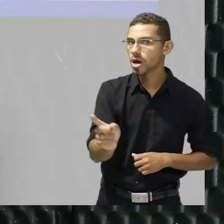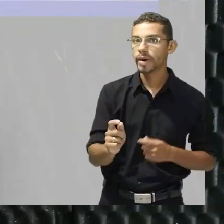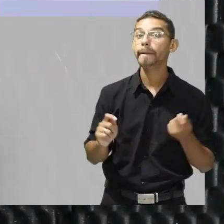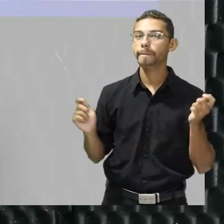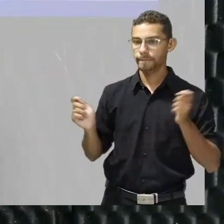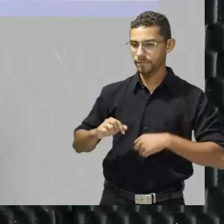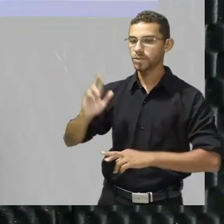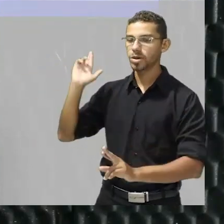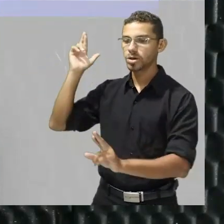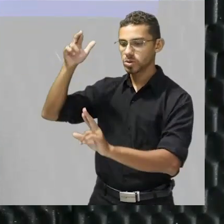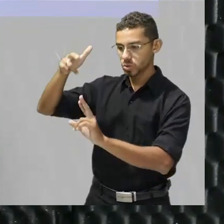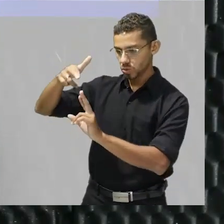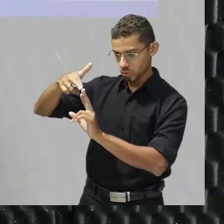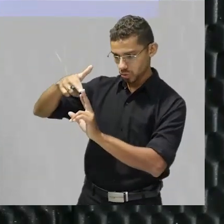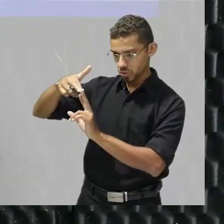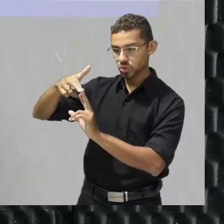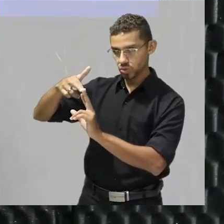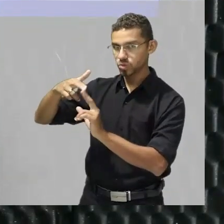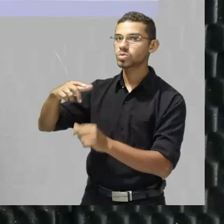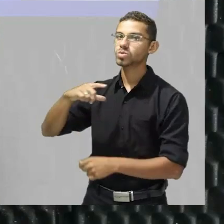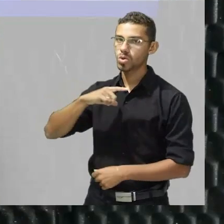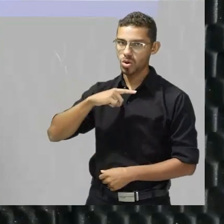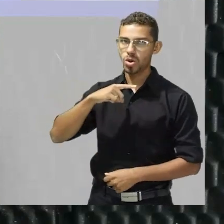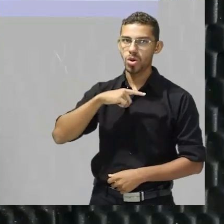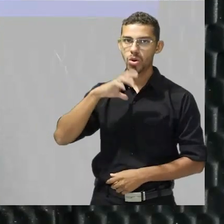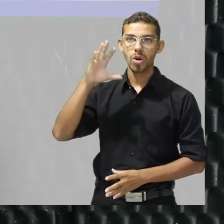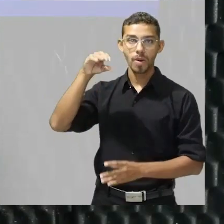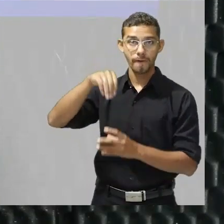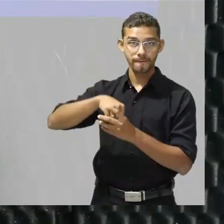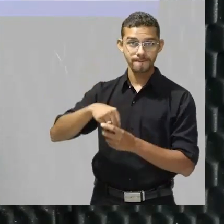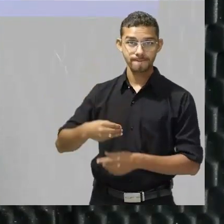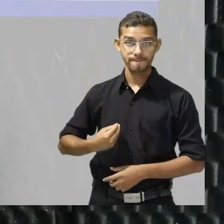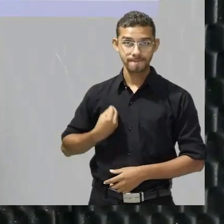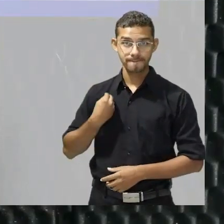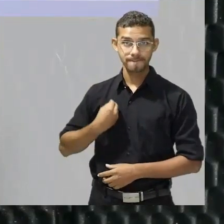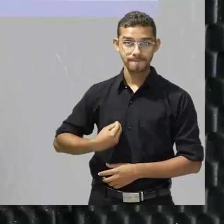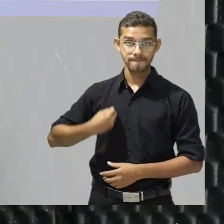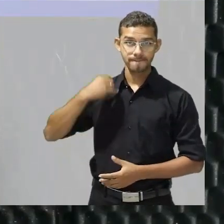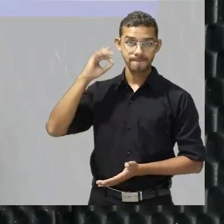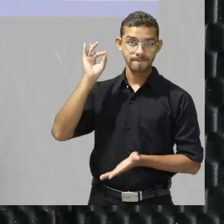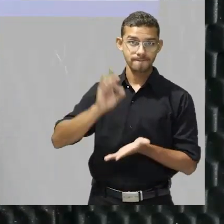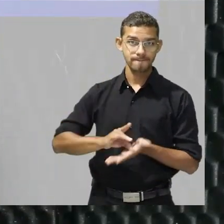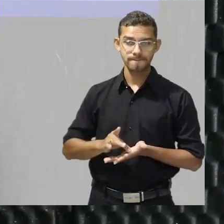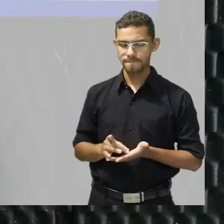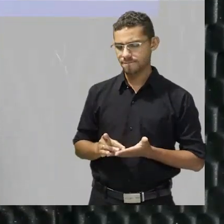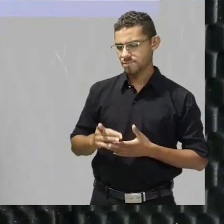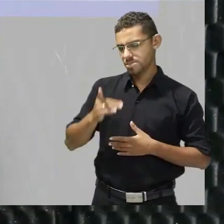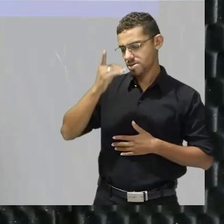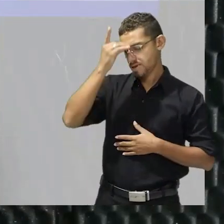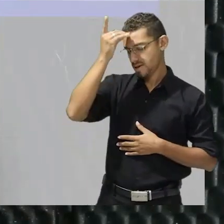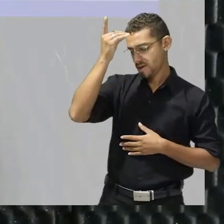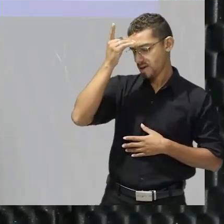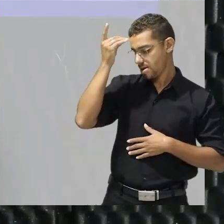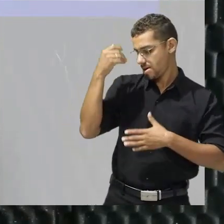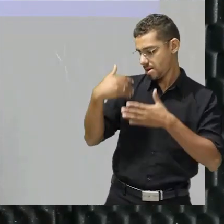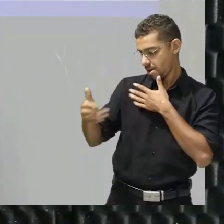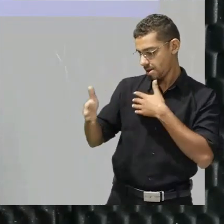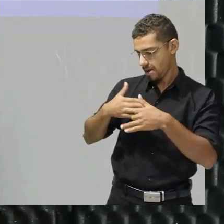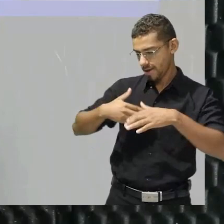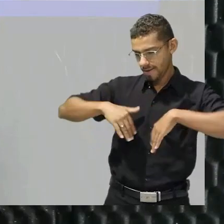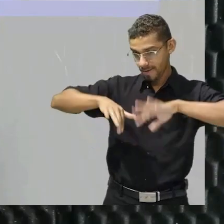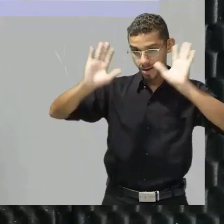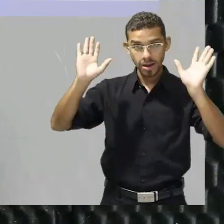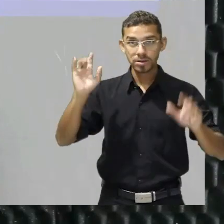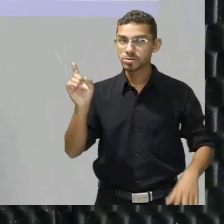ser coerentes eles precisam fazer parte da realidade Então nada de sair inventando coisas para justificar